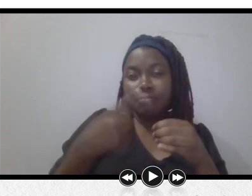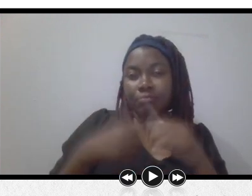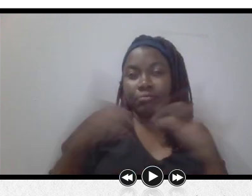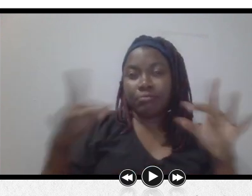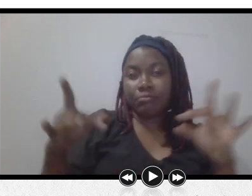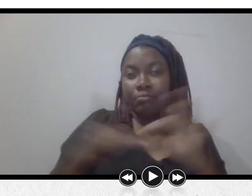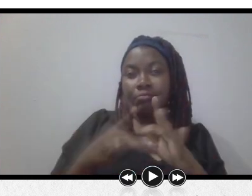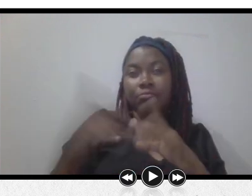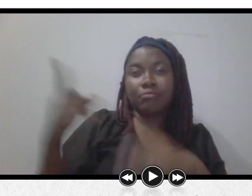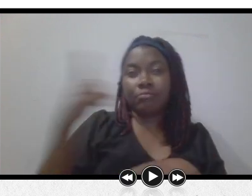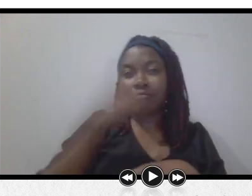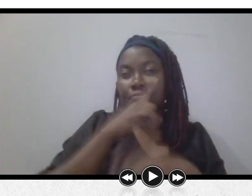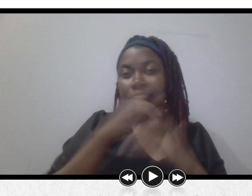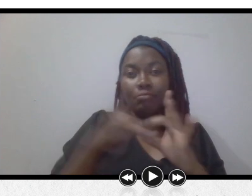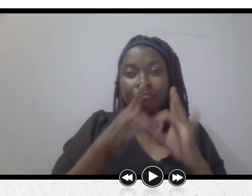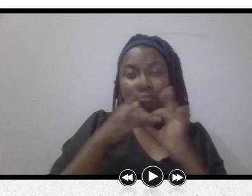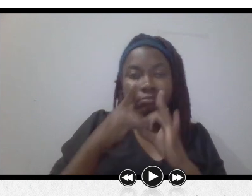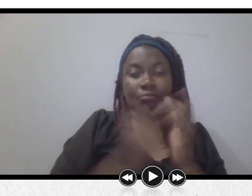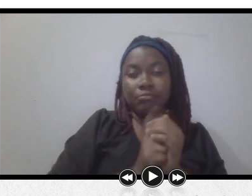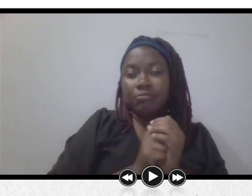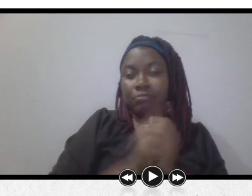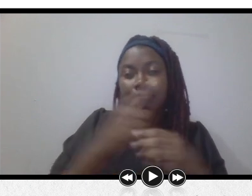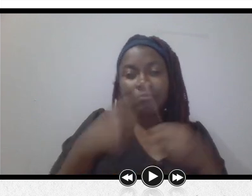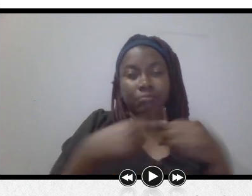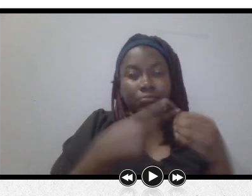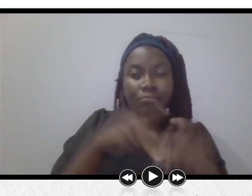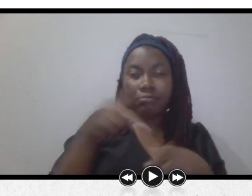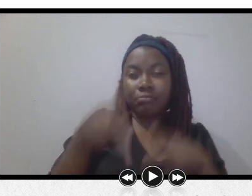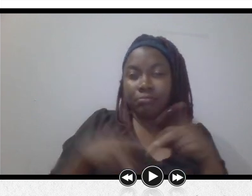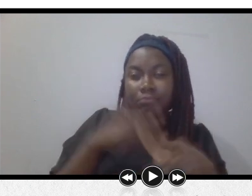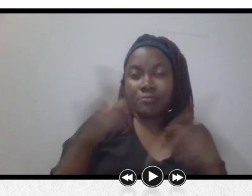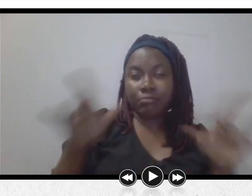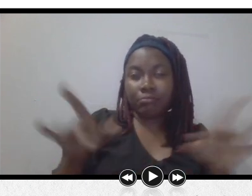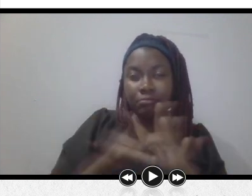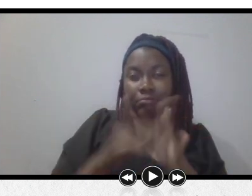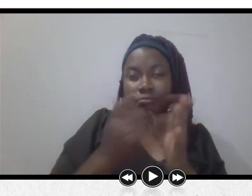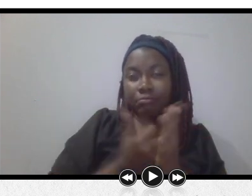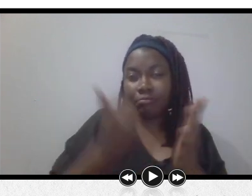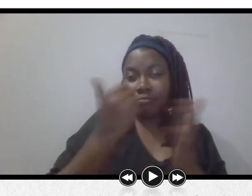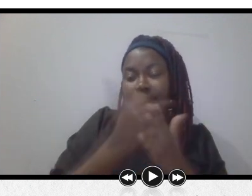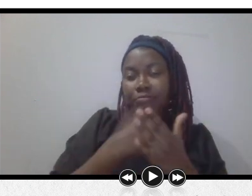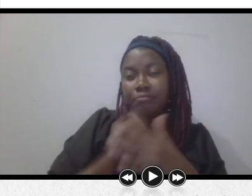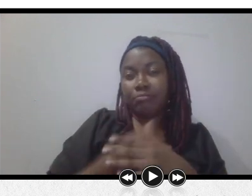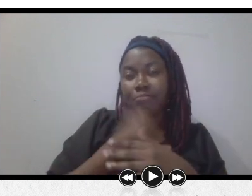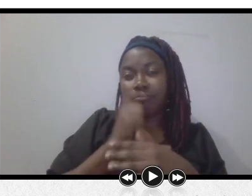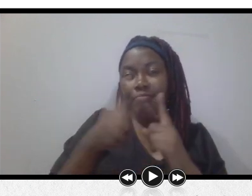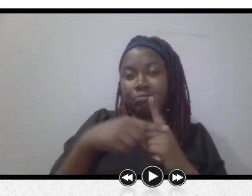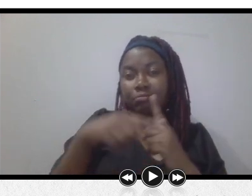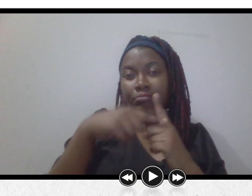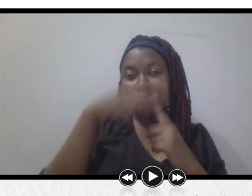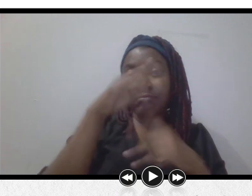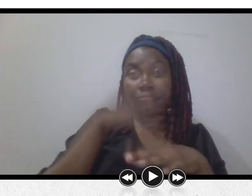que possa ter a união de várias cidades, várias populações unidas e aumentar o que a gente chama de ganho de escala, ou seja, quanto